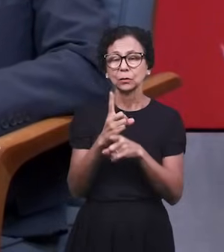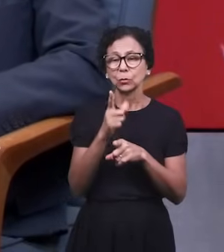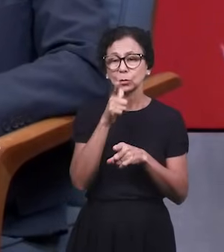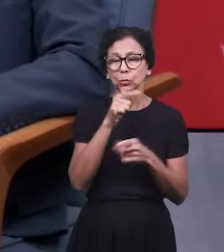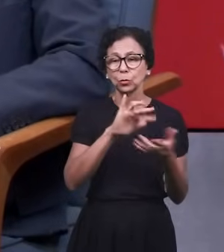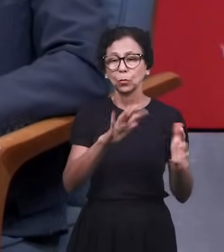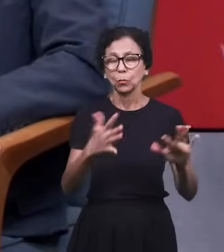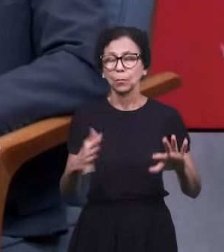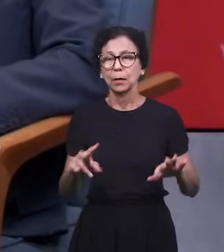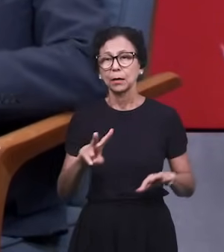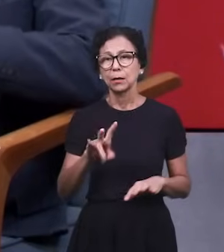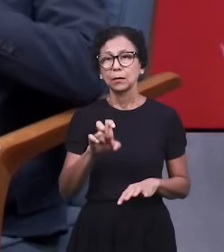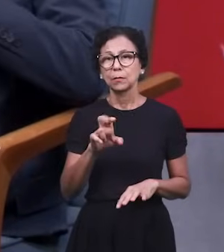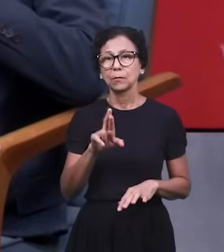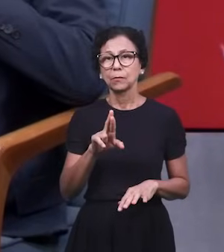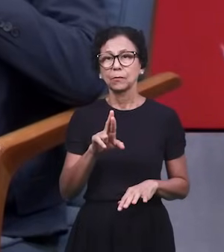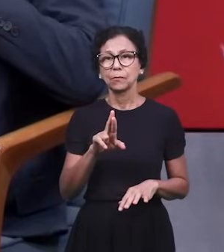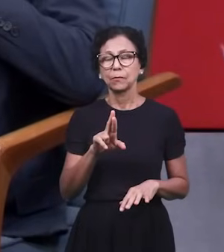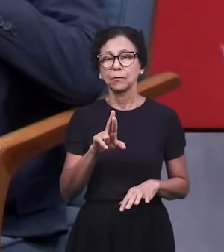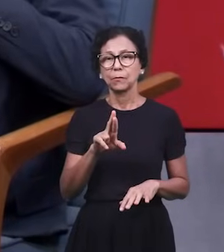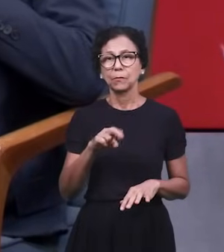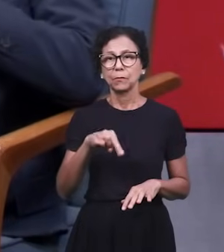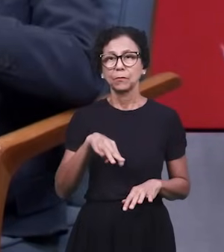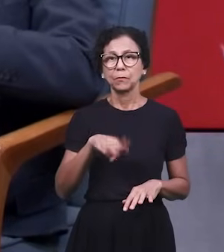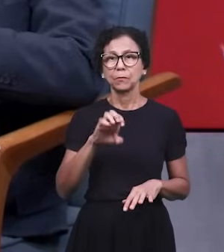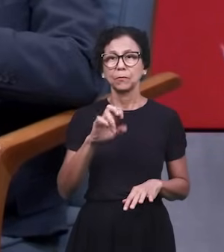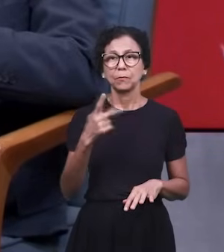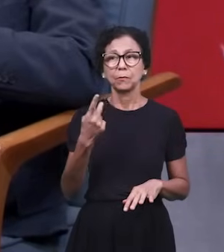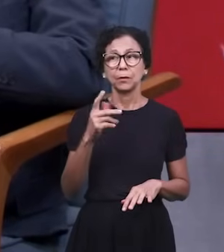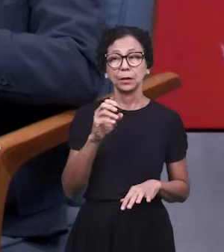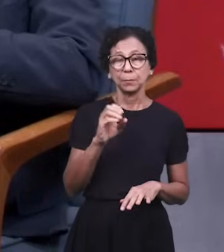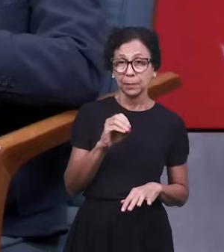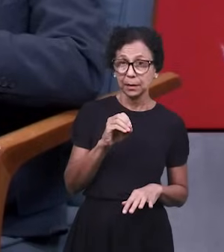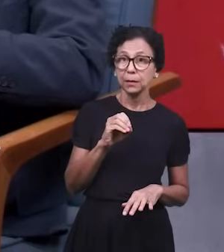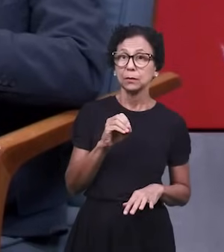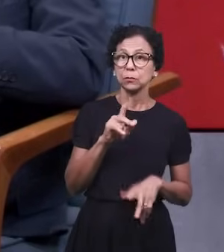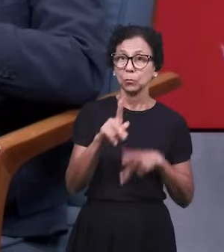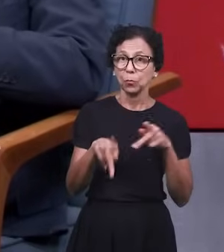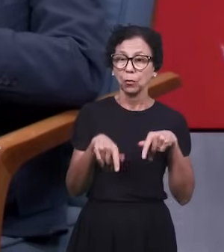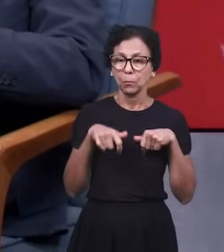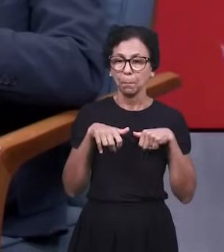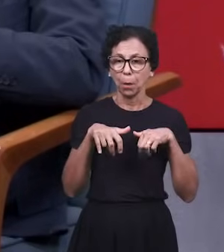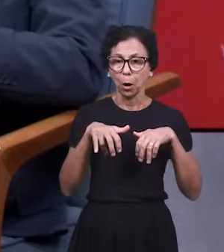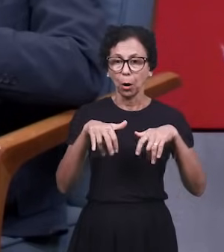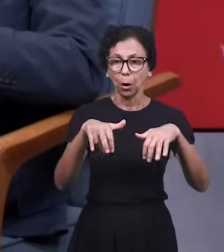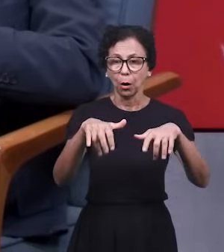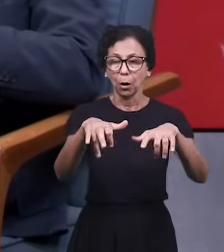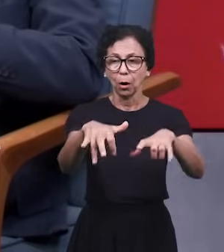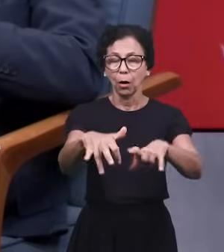Terra Prometida, enquanto Israel passava pelo mar e era